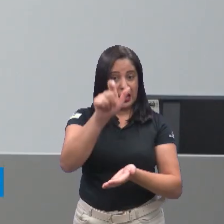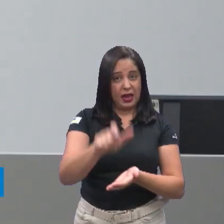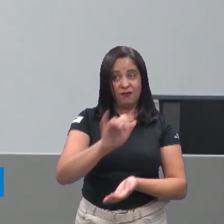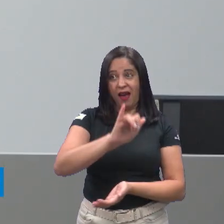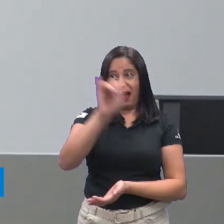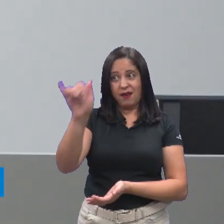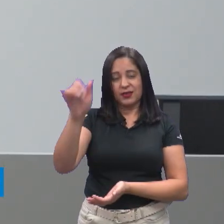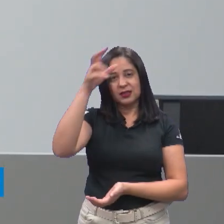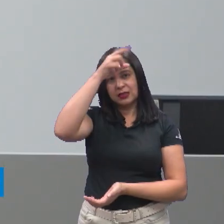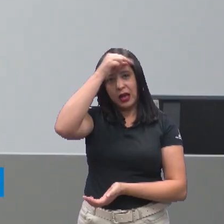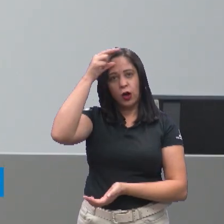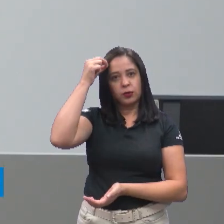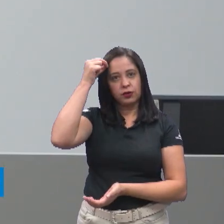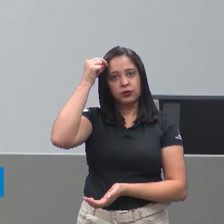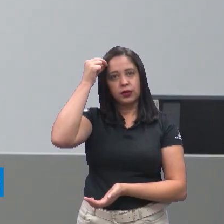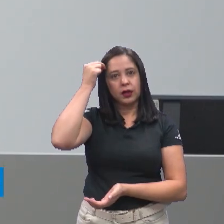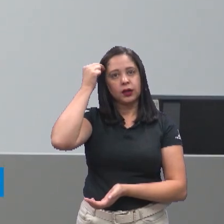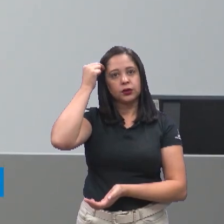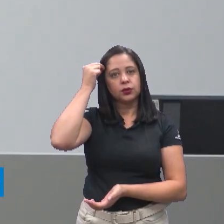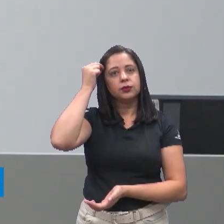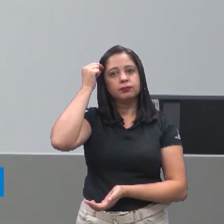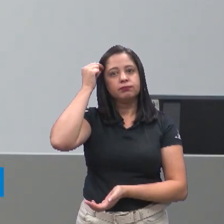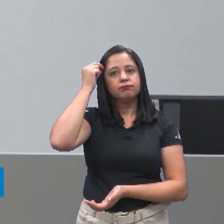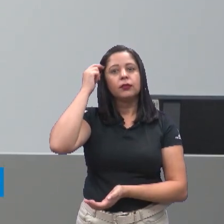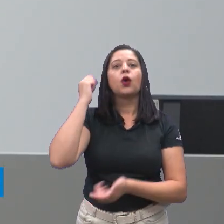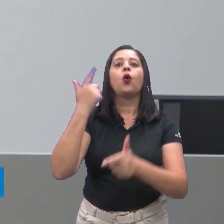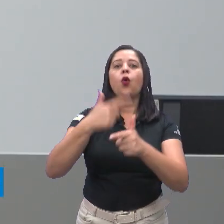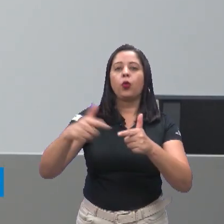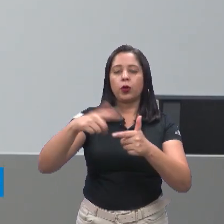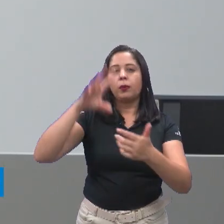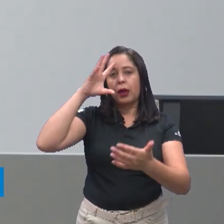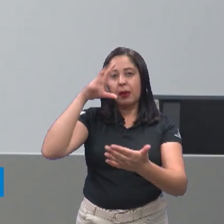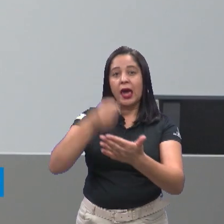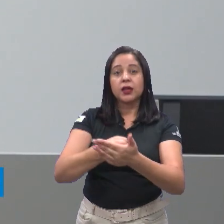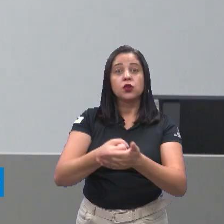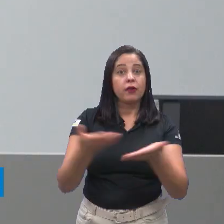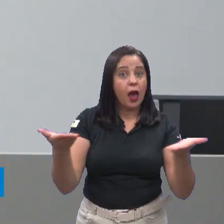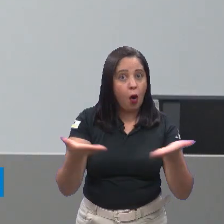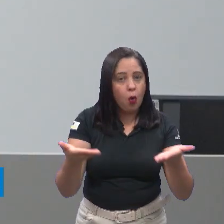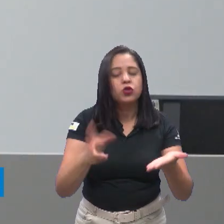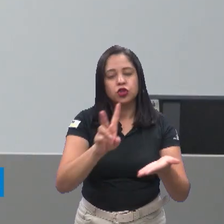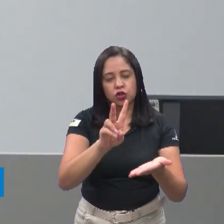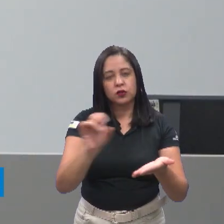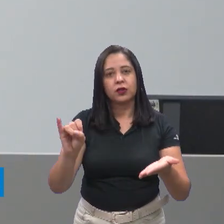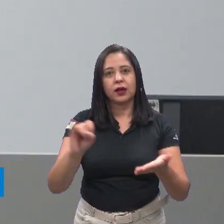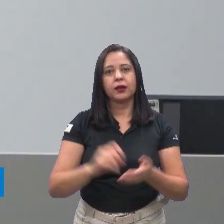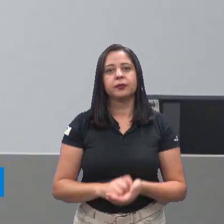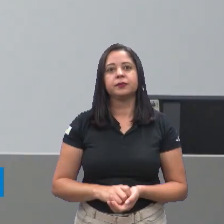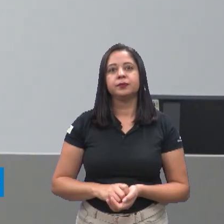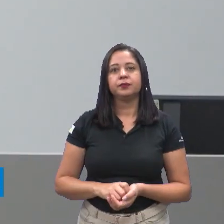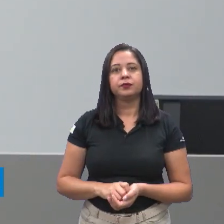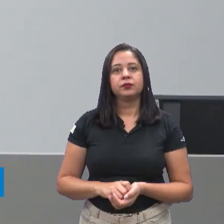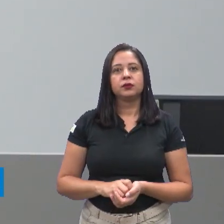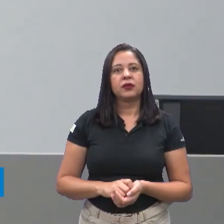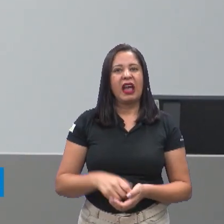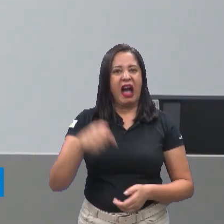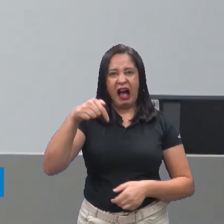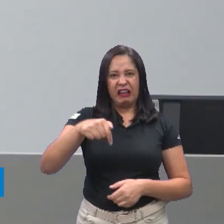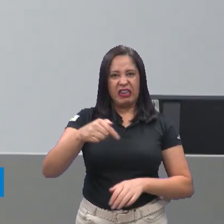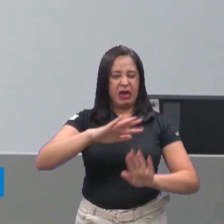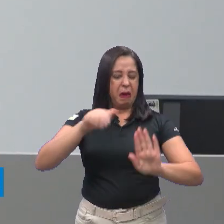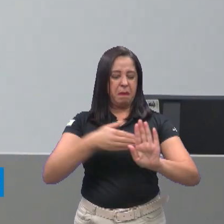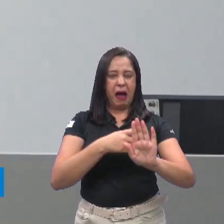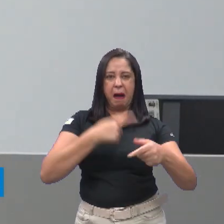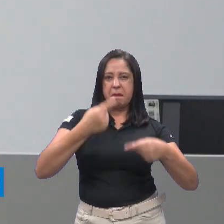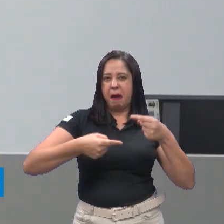acredito que ainda hoje, para que esse problema seja resolvido. Como o Renato Santiago falou, que não tem politicagem aqui de